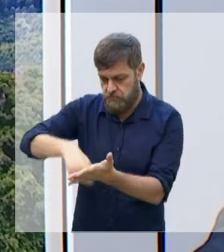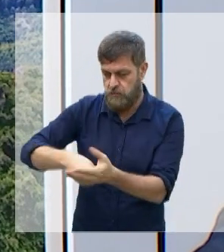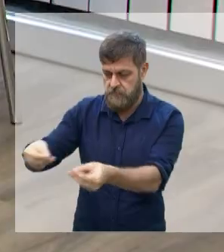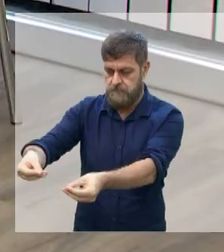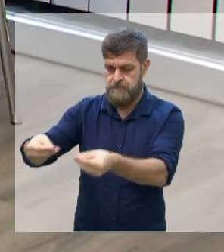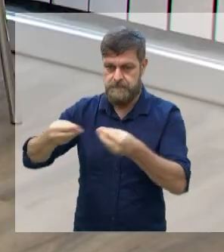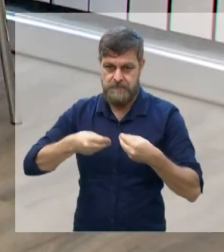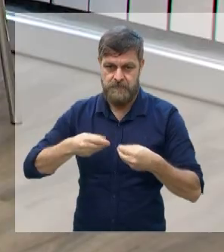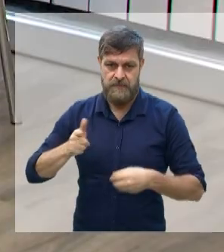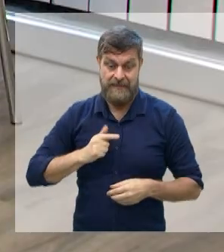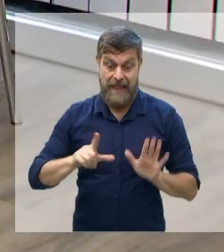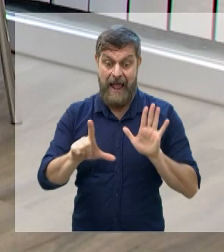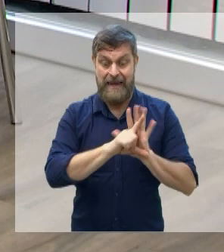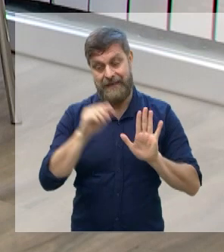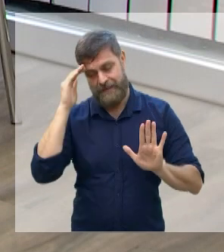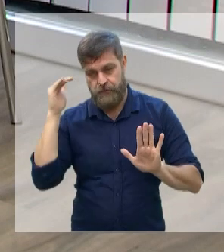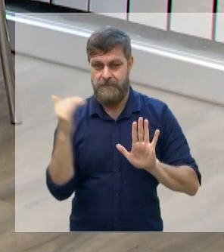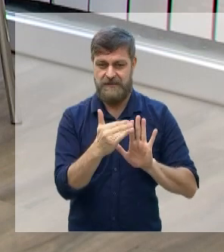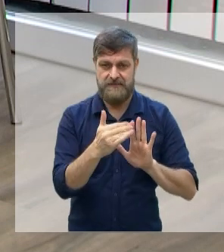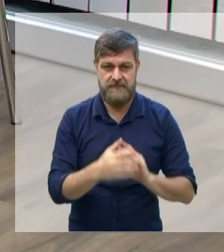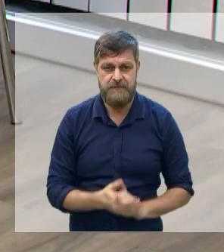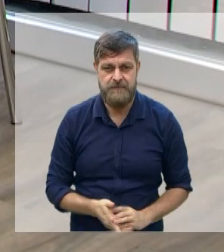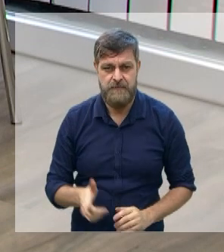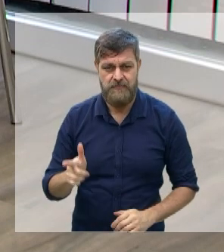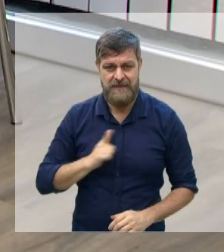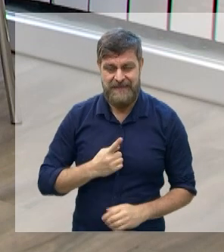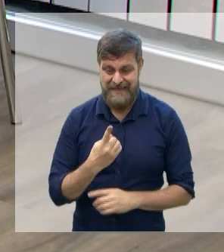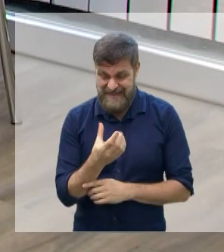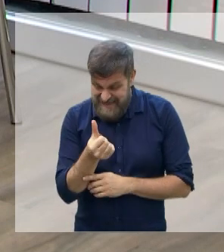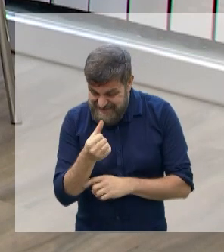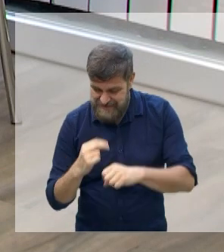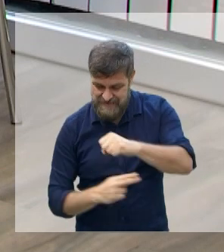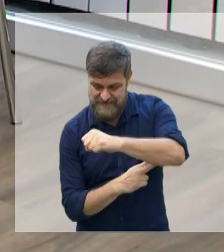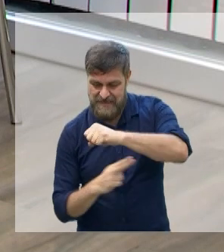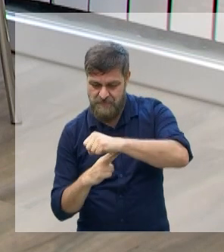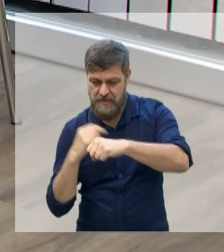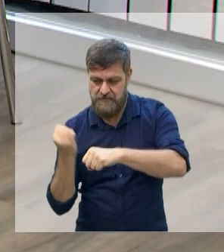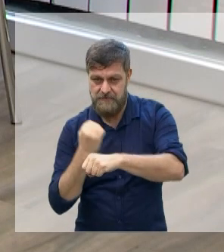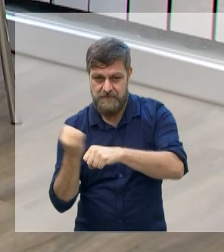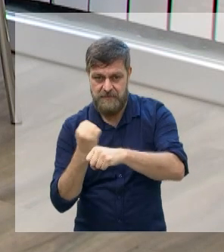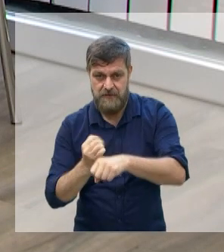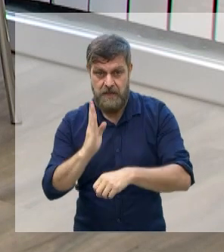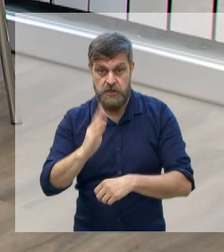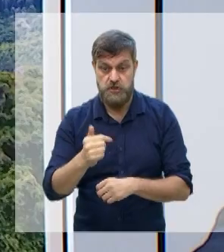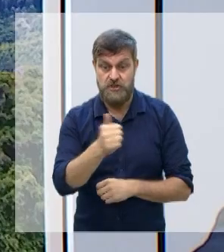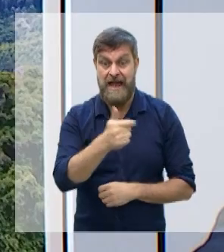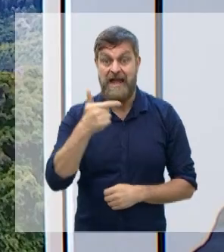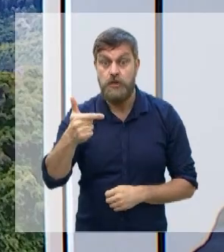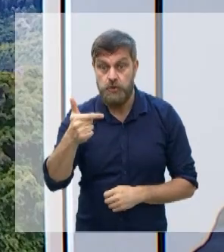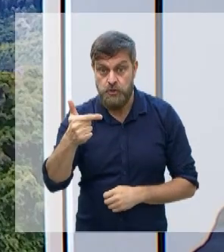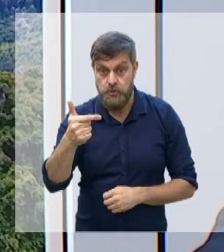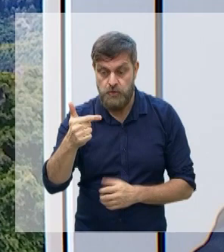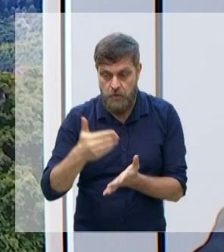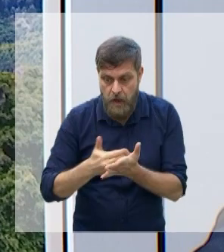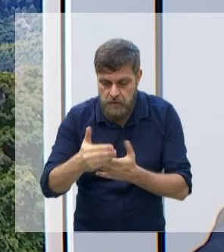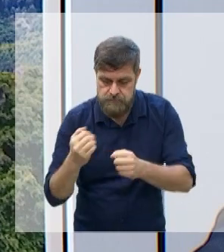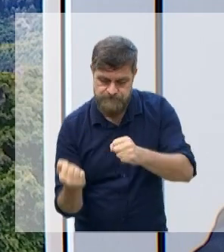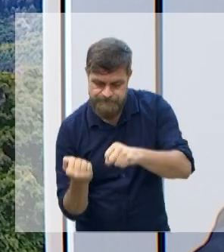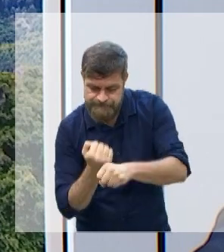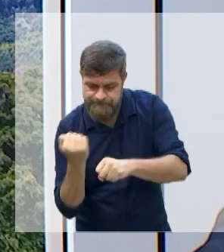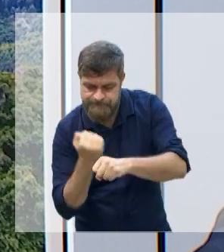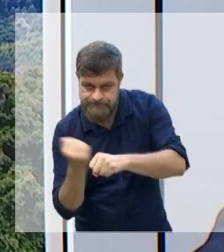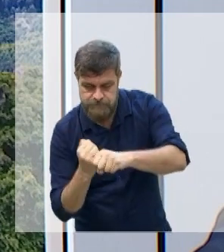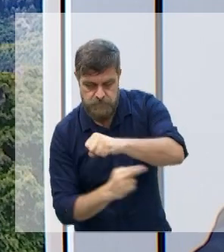necessárias como prevê a lei e essas dessas 16 objeto nós já estamos com 12 obras então